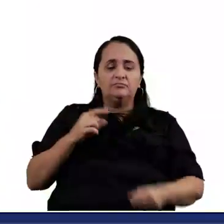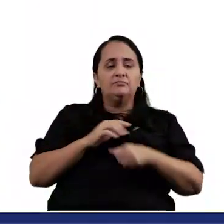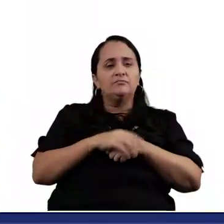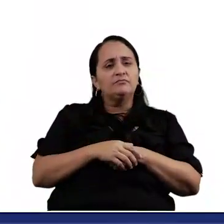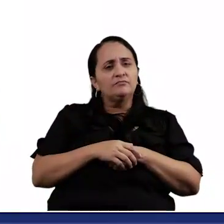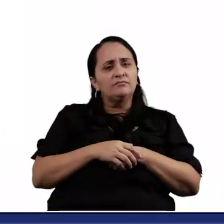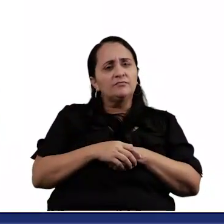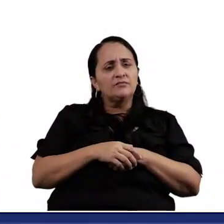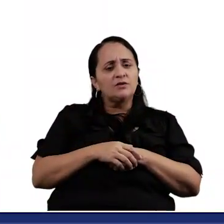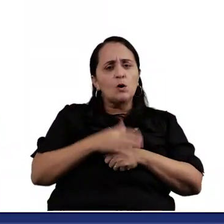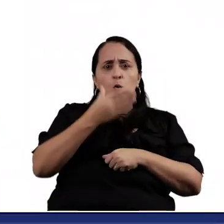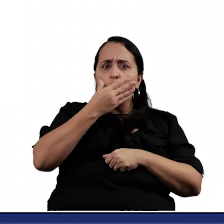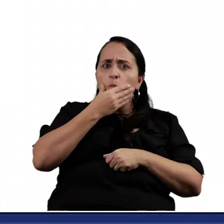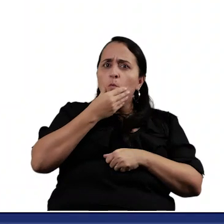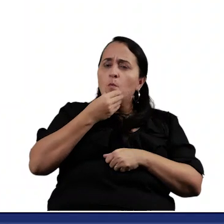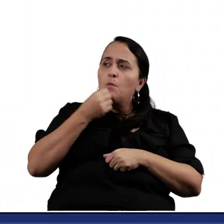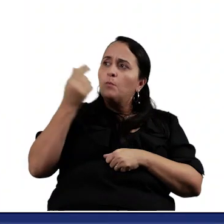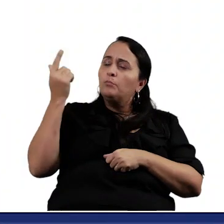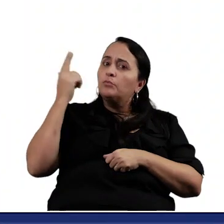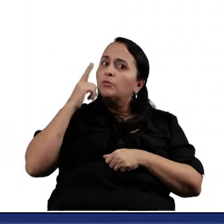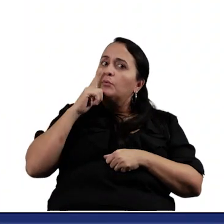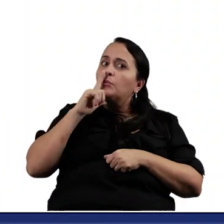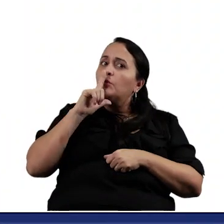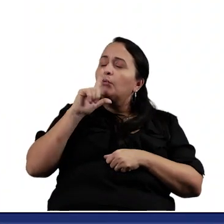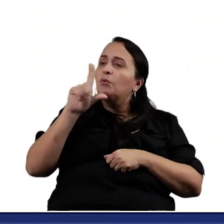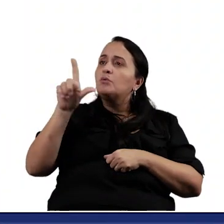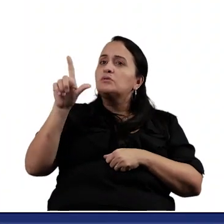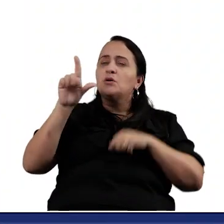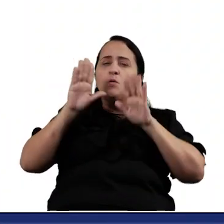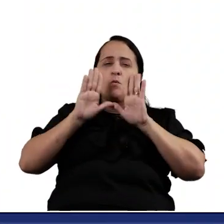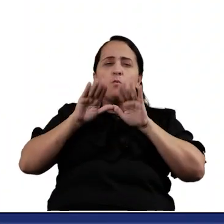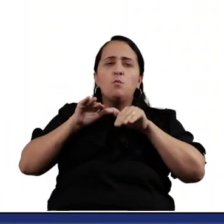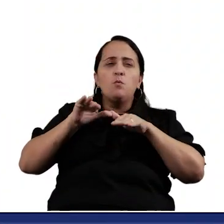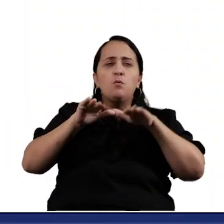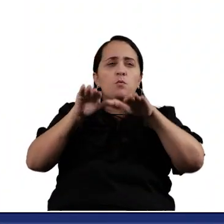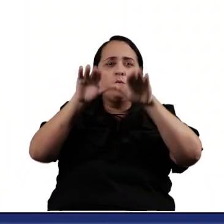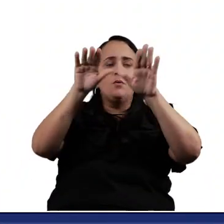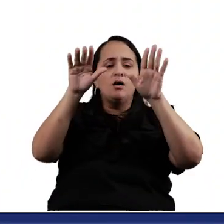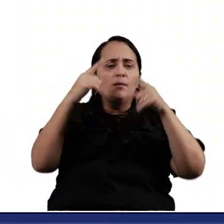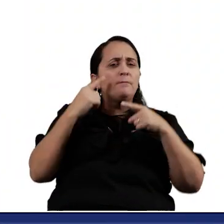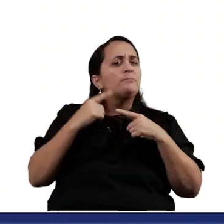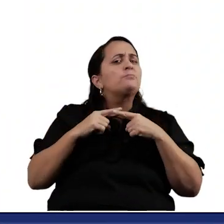o homem conseguiu voar muito bem por que será que isso aconteceu